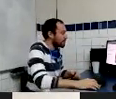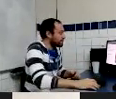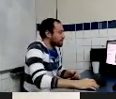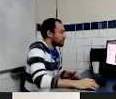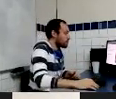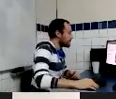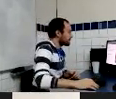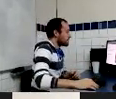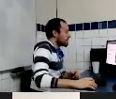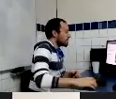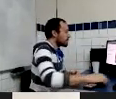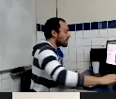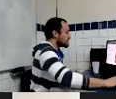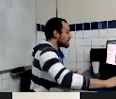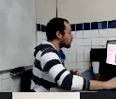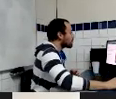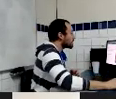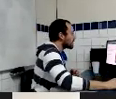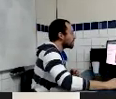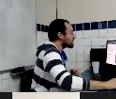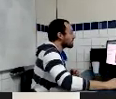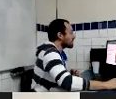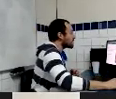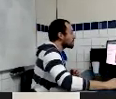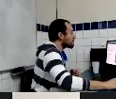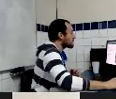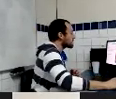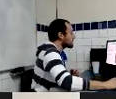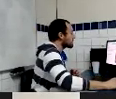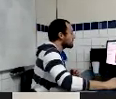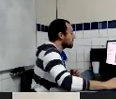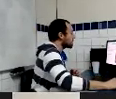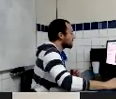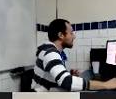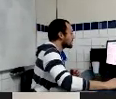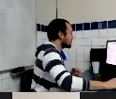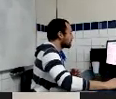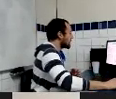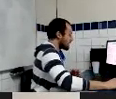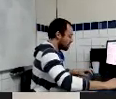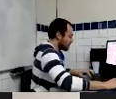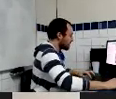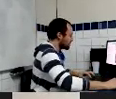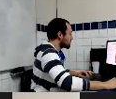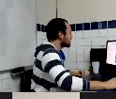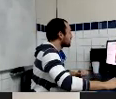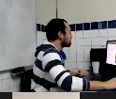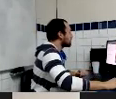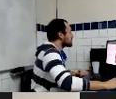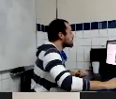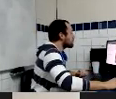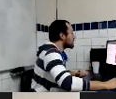artesanato. Tudo bem? Vou dar mais, vocês estão copiando, dá mais um tempinho aí para vocês copiarem. Ai, meu Deus!